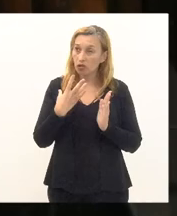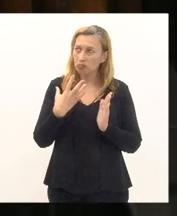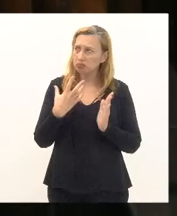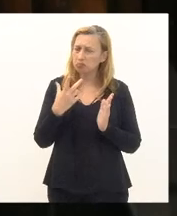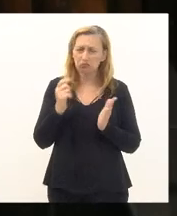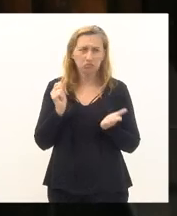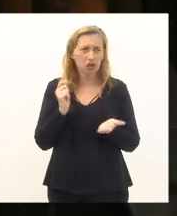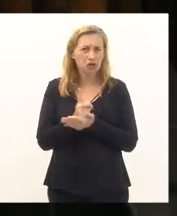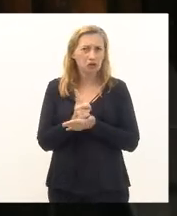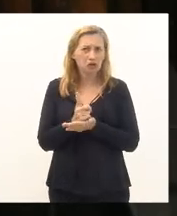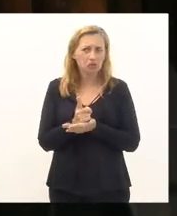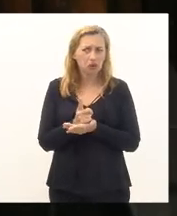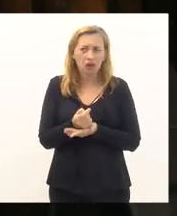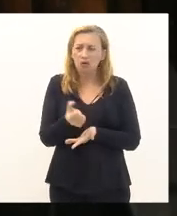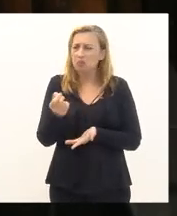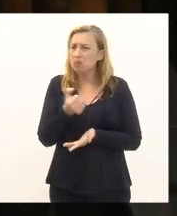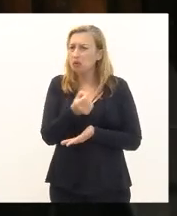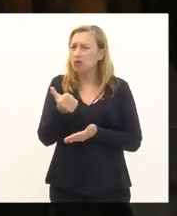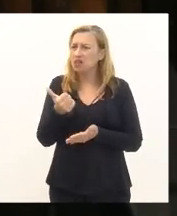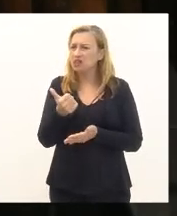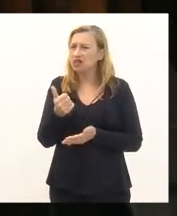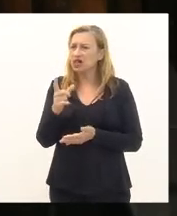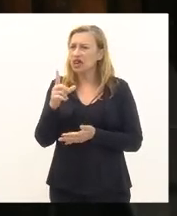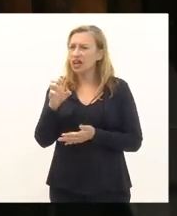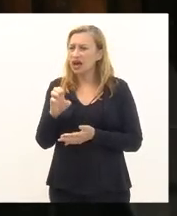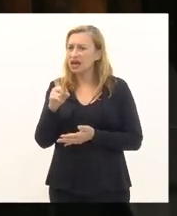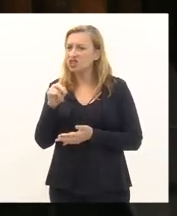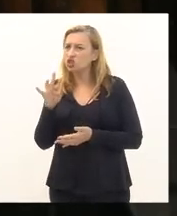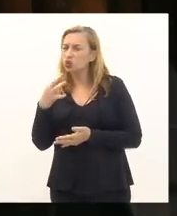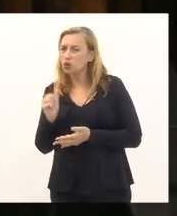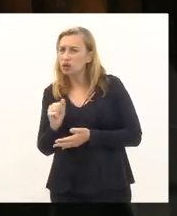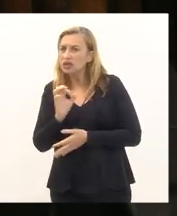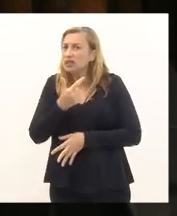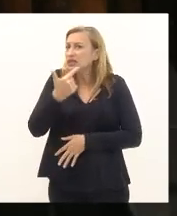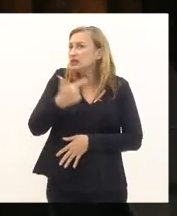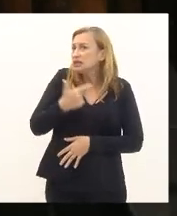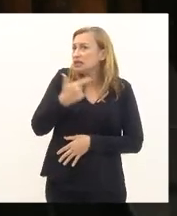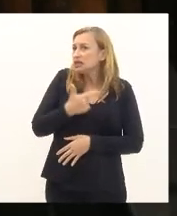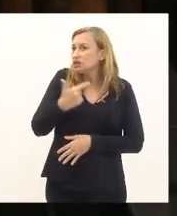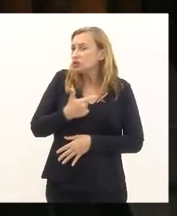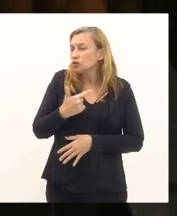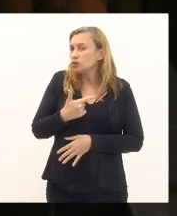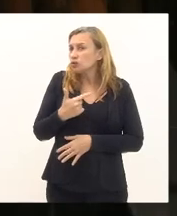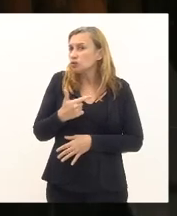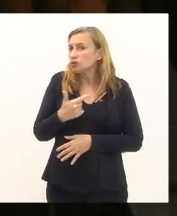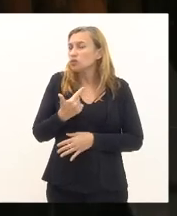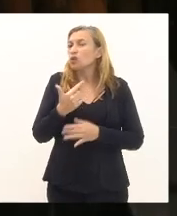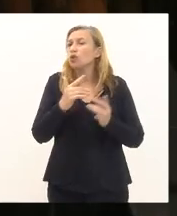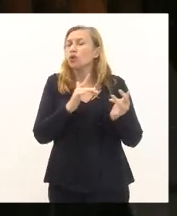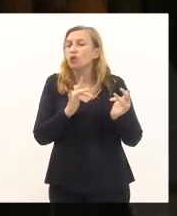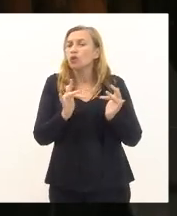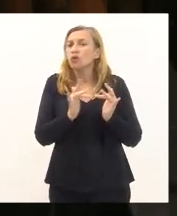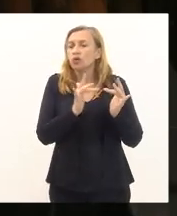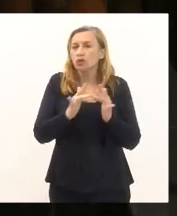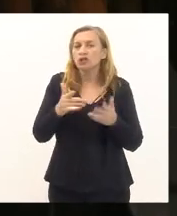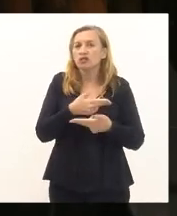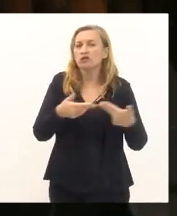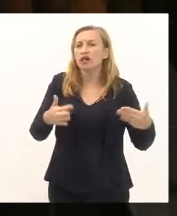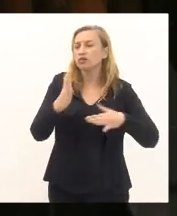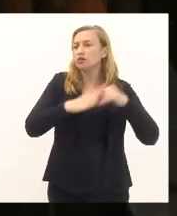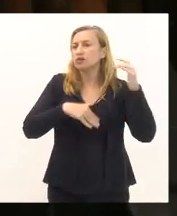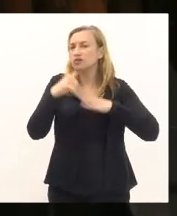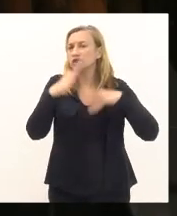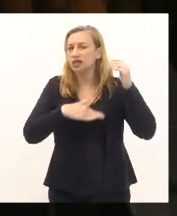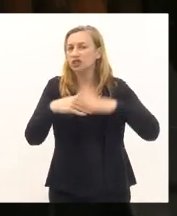compra direcionada para poucas editoras e que, segundo o contato que a gente já fez com vários profissionais de educação que foram na feira na